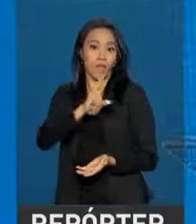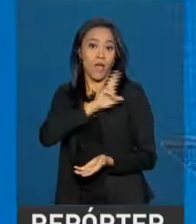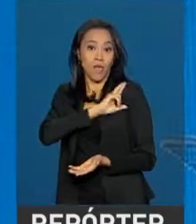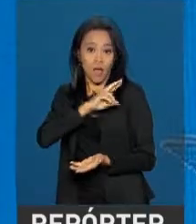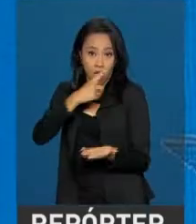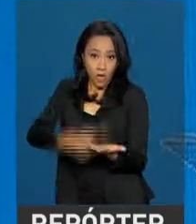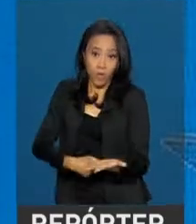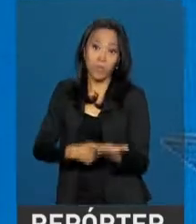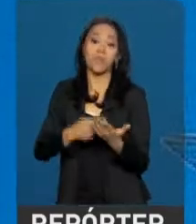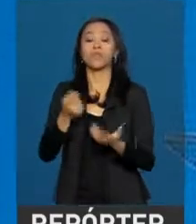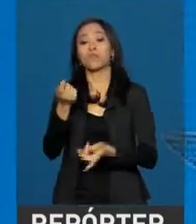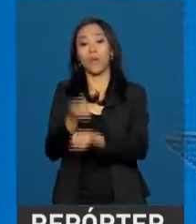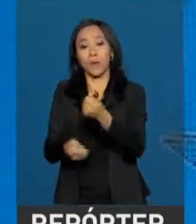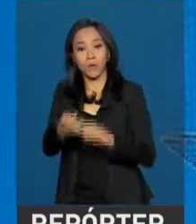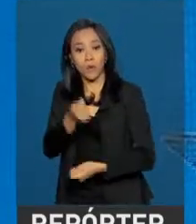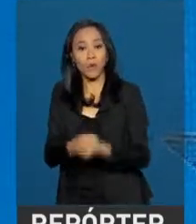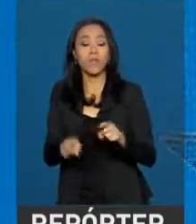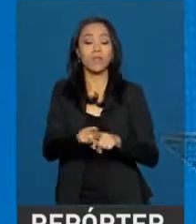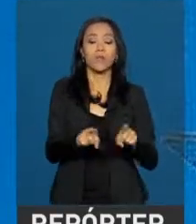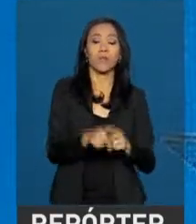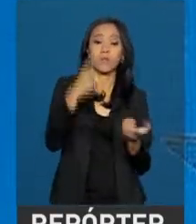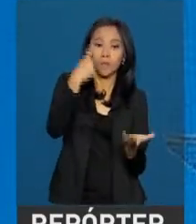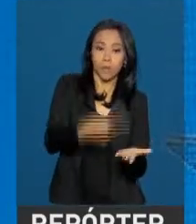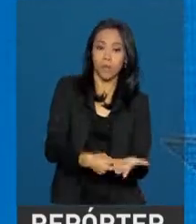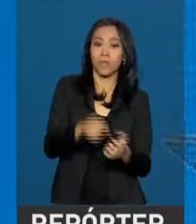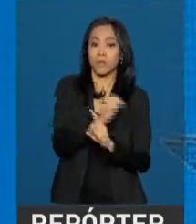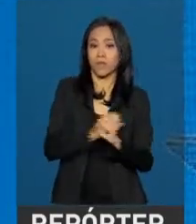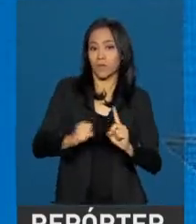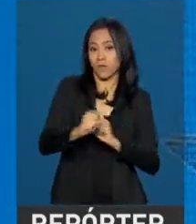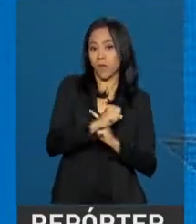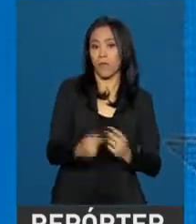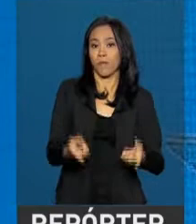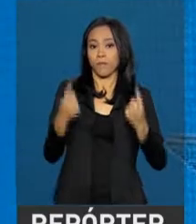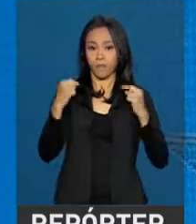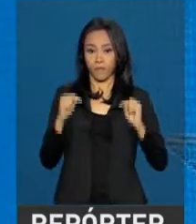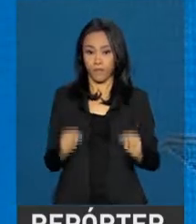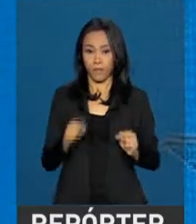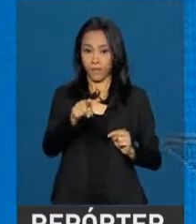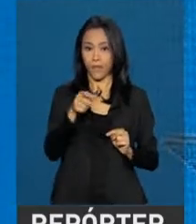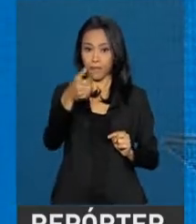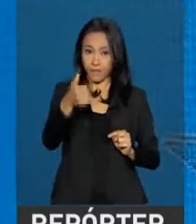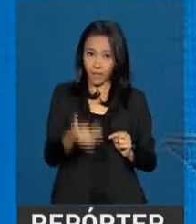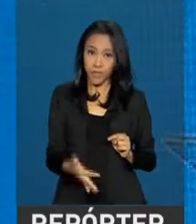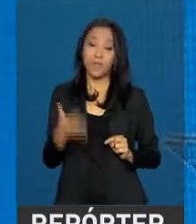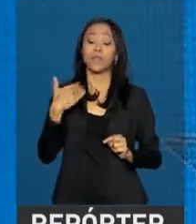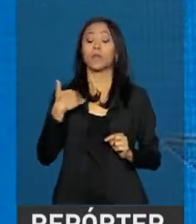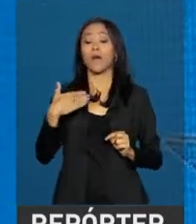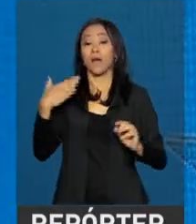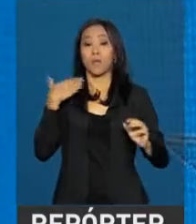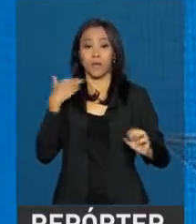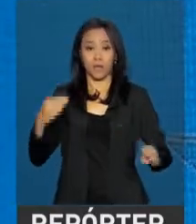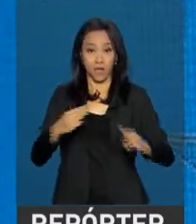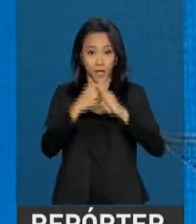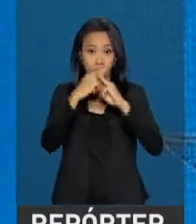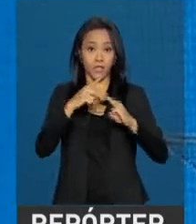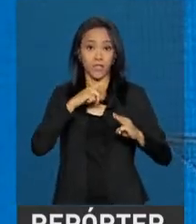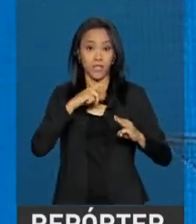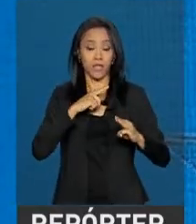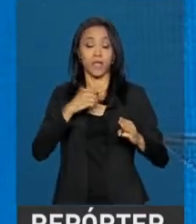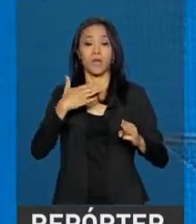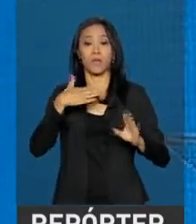ao longo do tempo a caixa econômica no tocante à minha casa minha vida que é um programa convenhamos